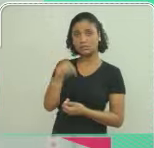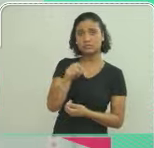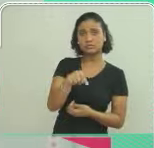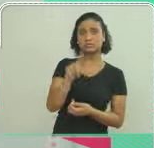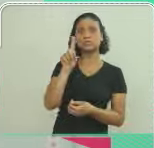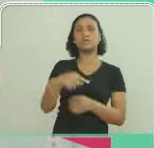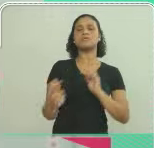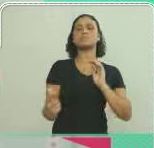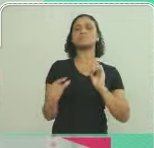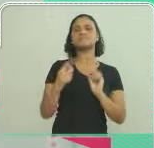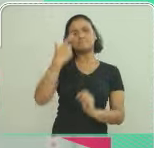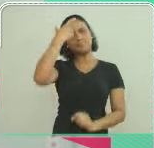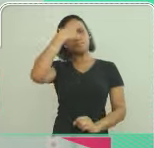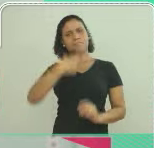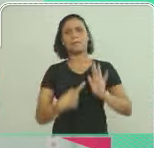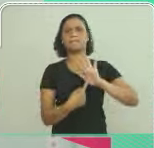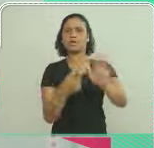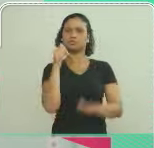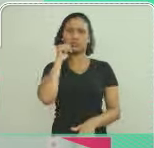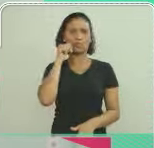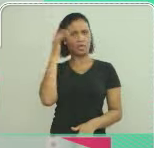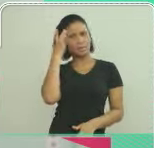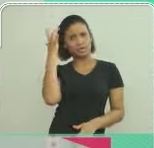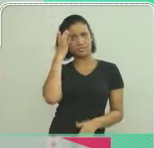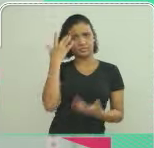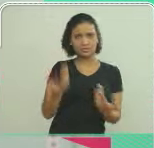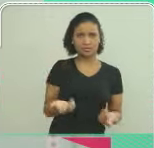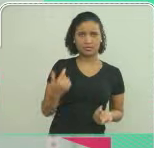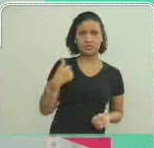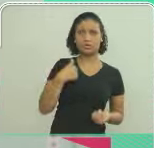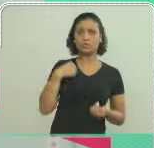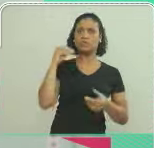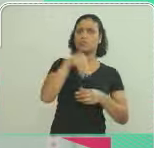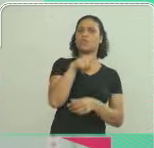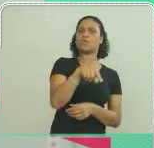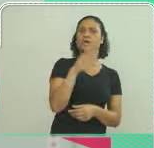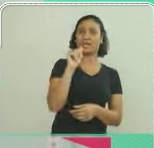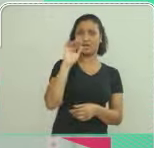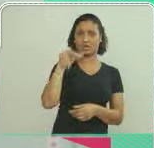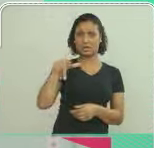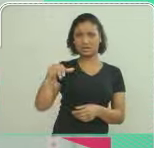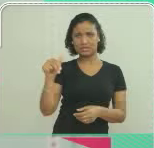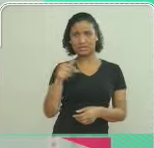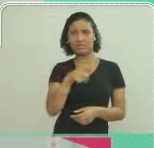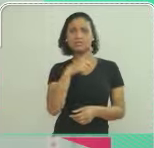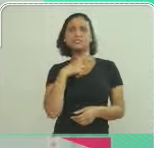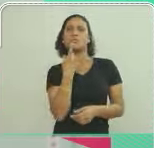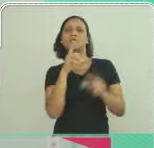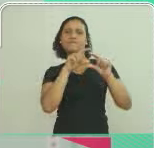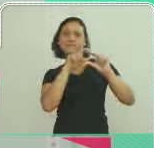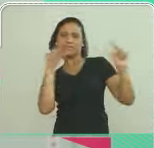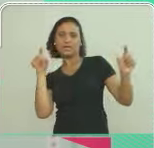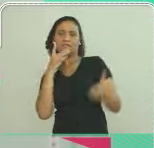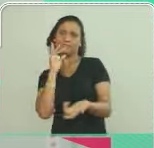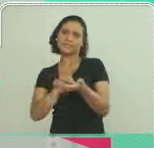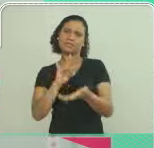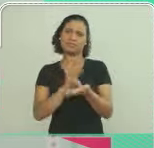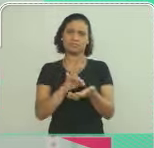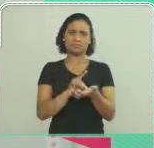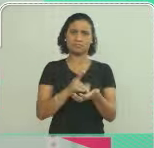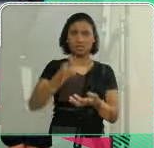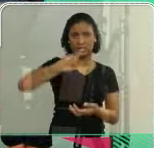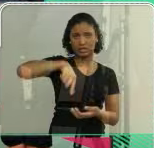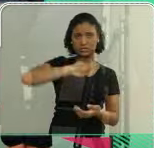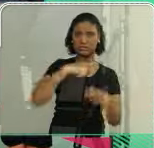mulher moderna. Eu coloco muito isso, porque a Carolina Guinarra, ela fala uma frase que é bem verdade, que é assim, que a gente